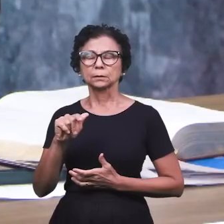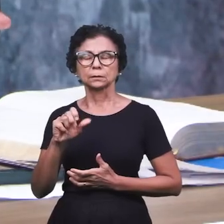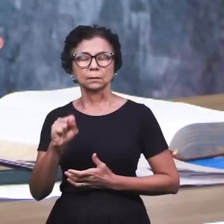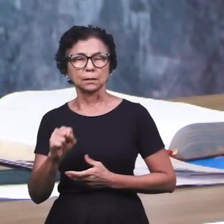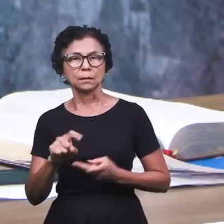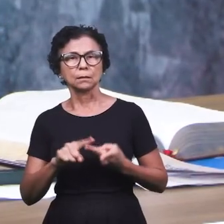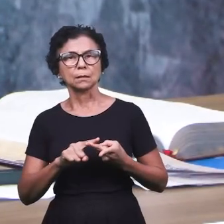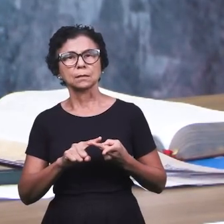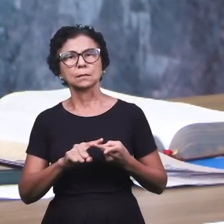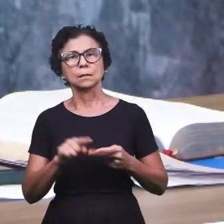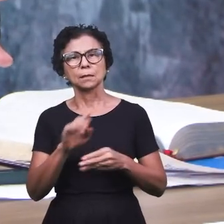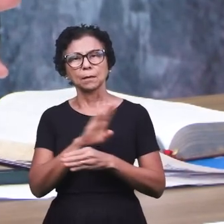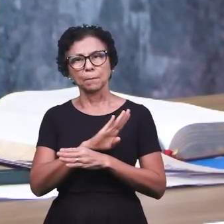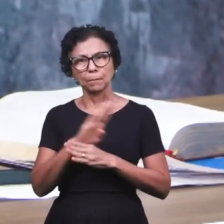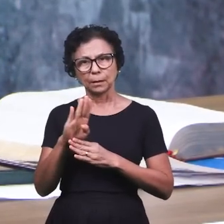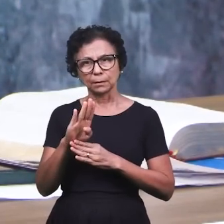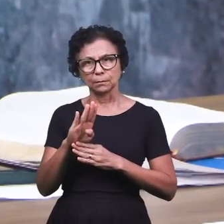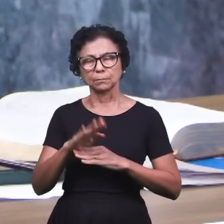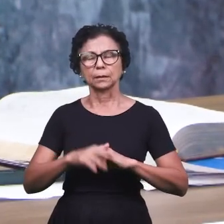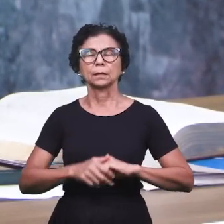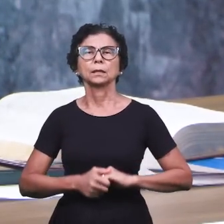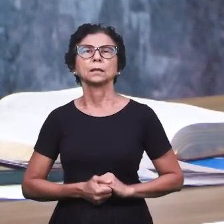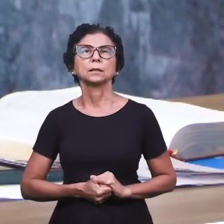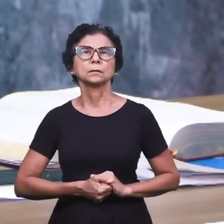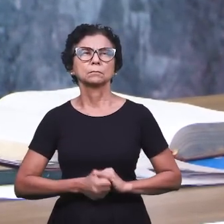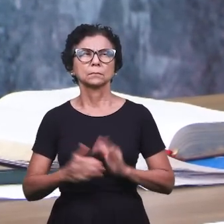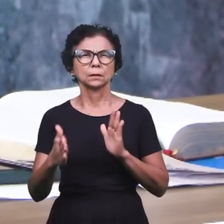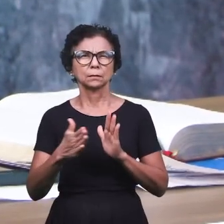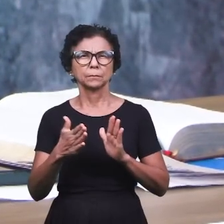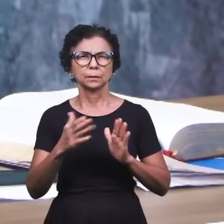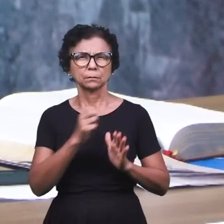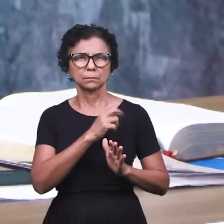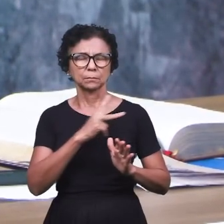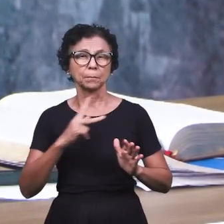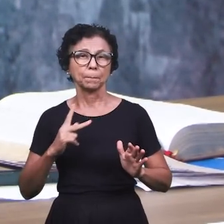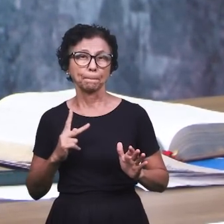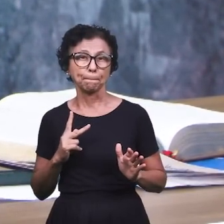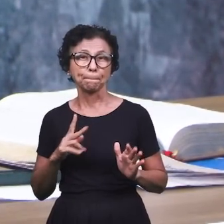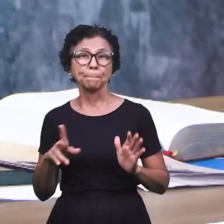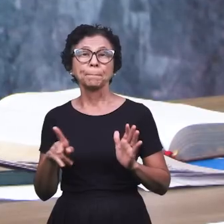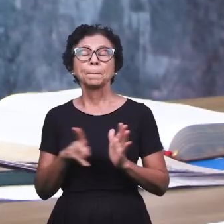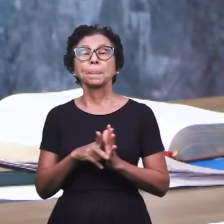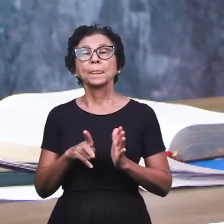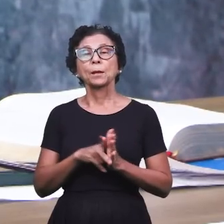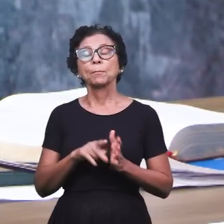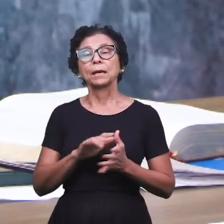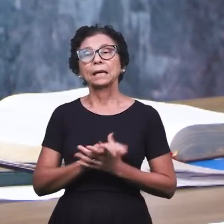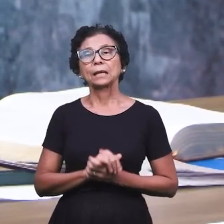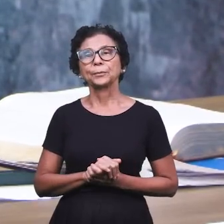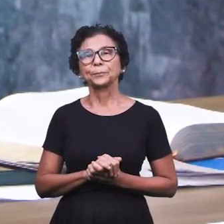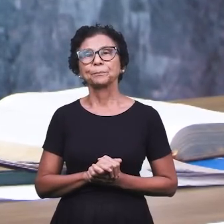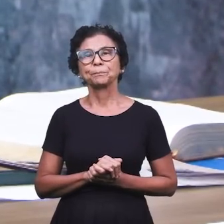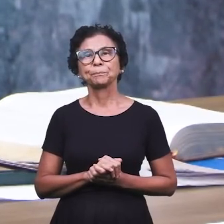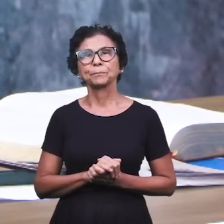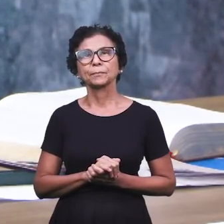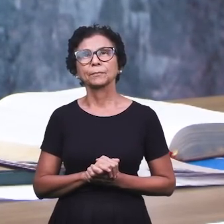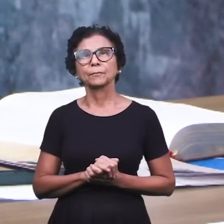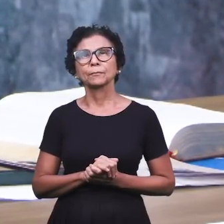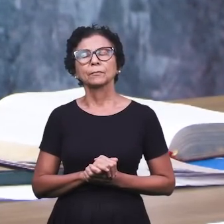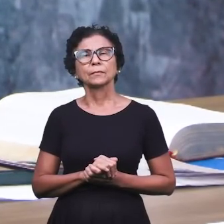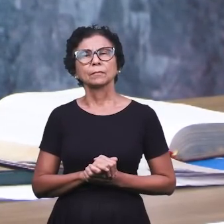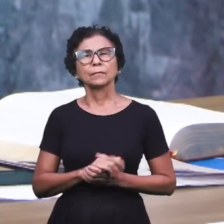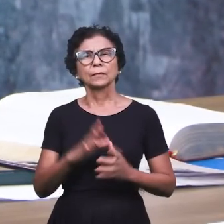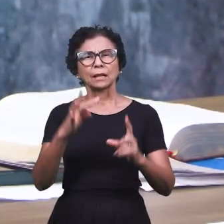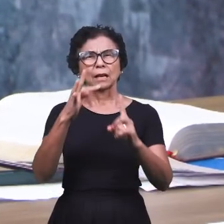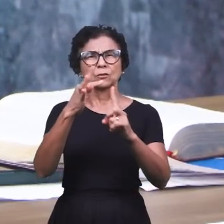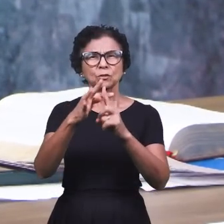falando daqueles que estão ali naquele tempo, né, na era ainda dos apóstolos. O próprio Timóteo, a Bíblia fala de Epáfras e de